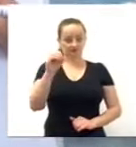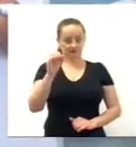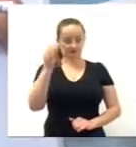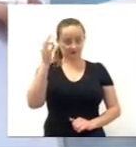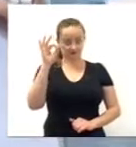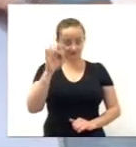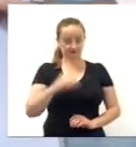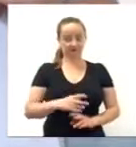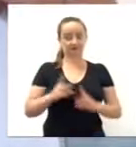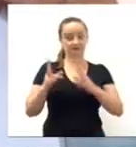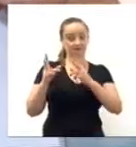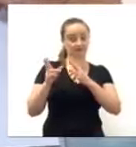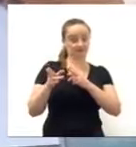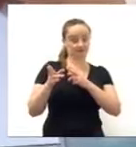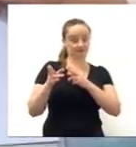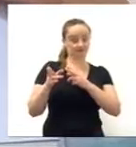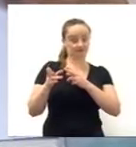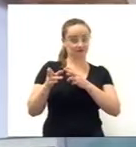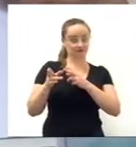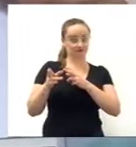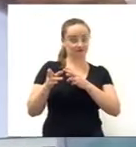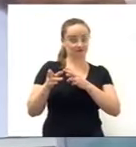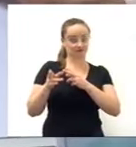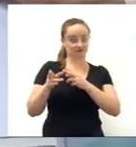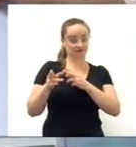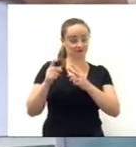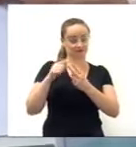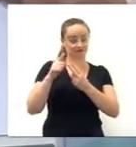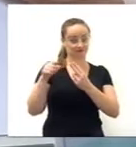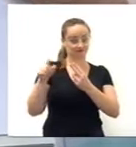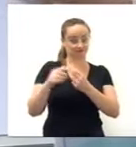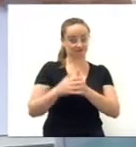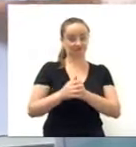graus equivale a π.